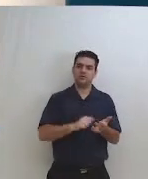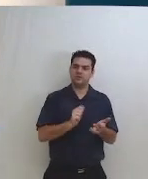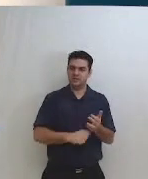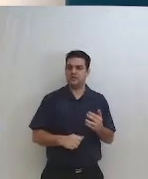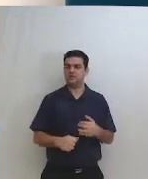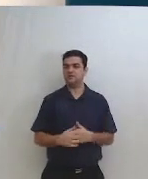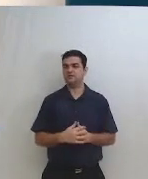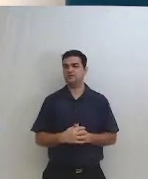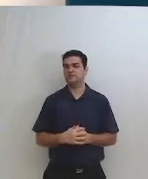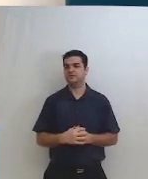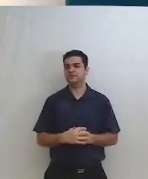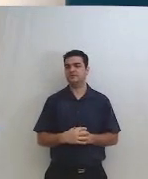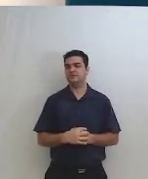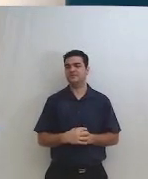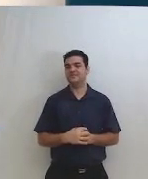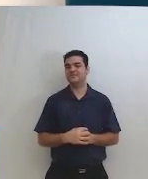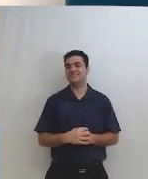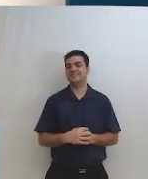tudo. Anotar